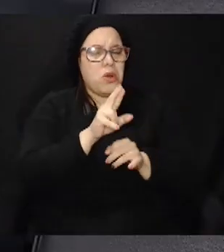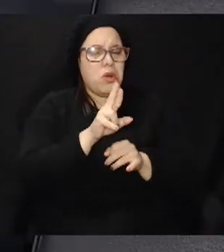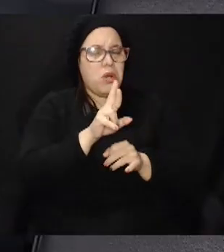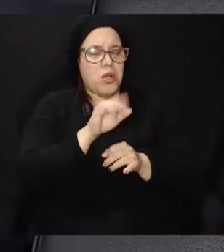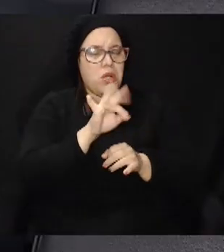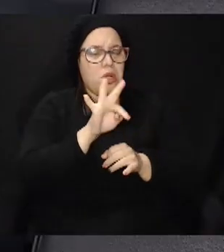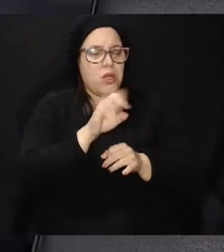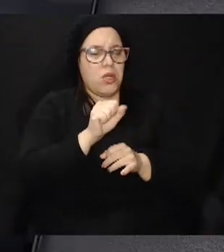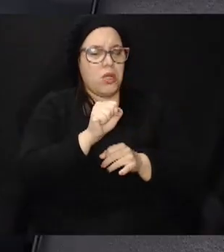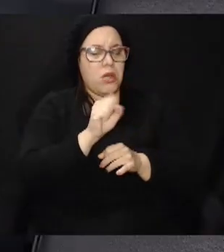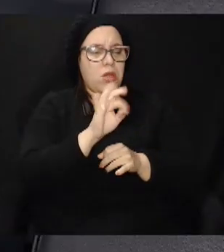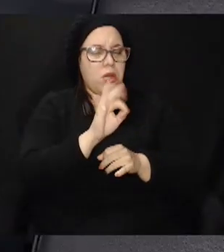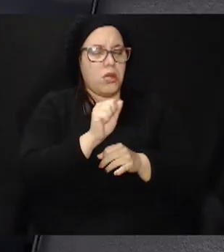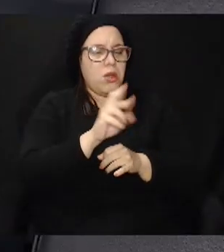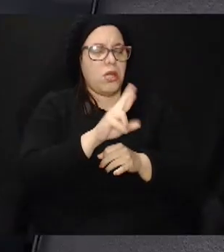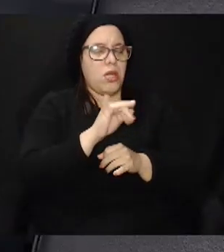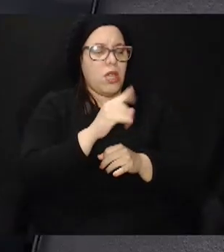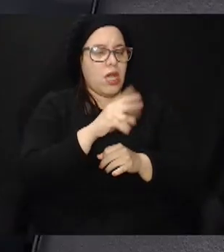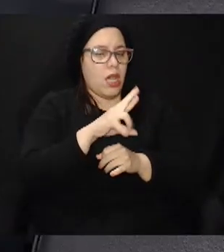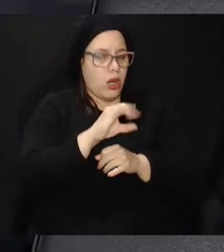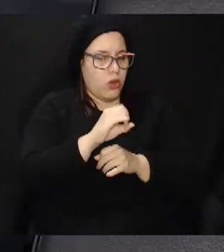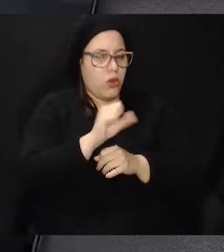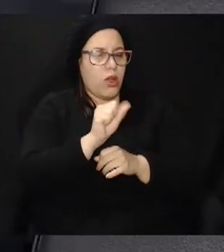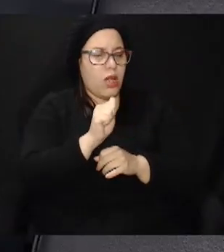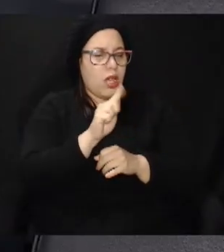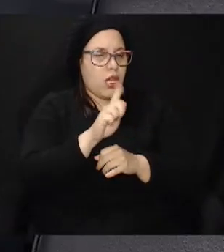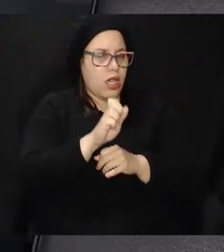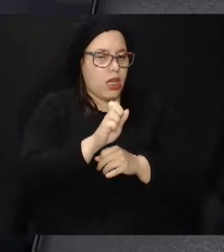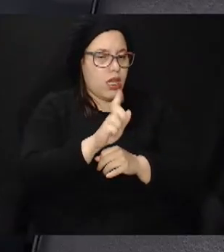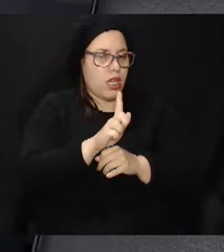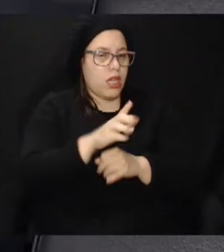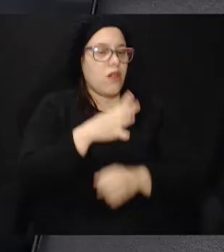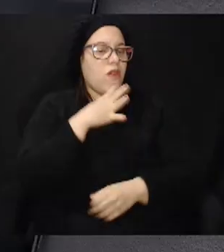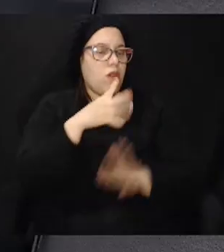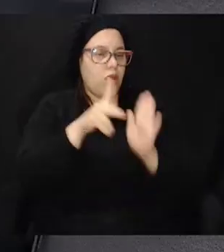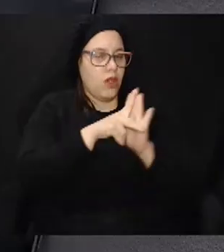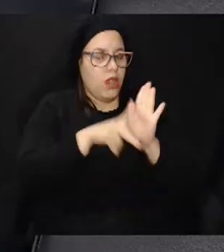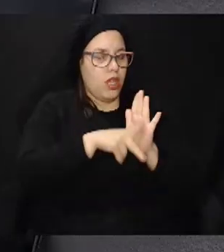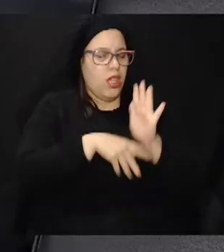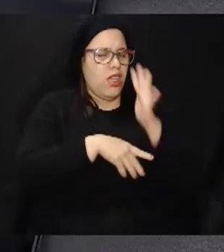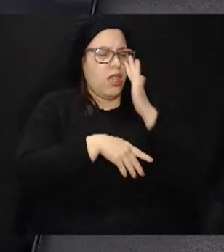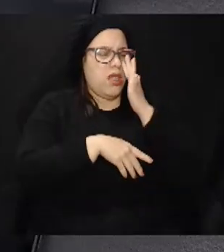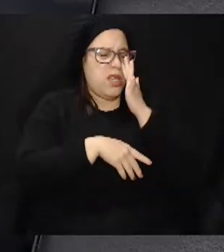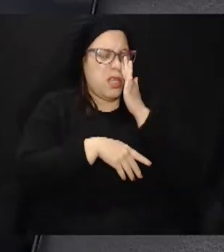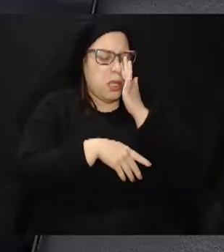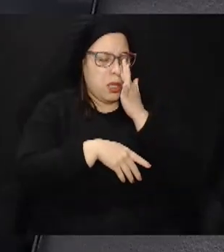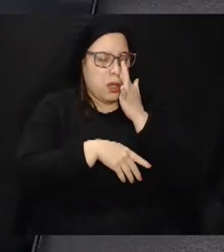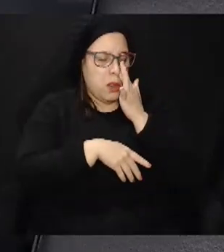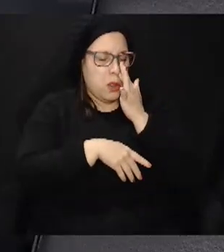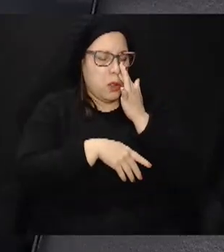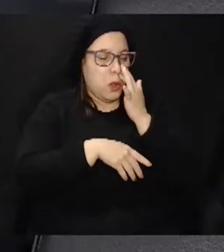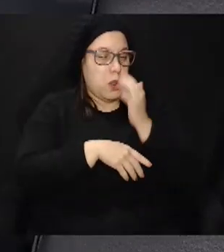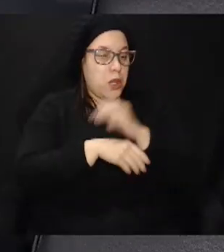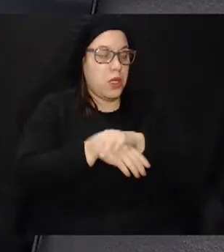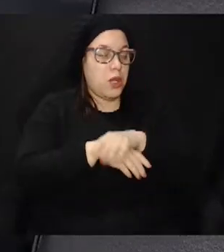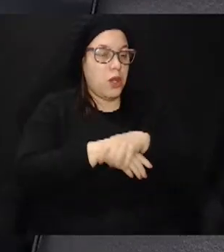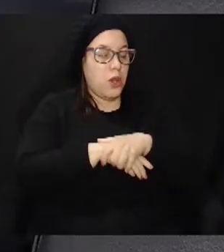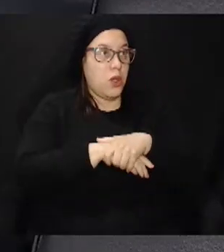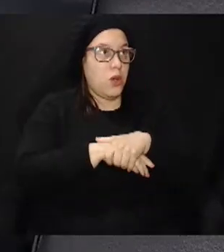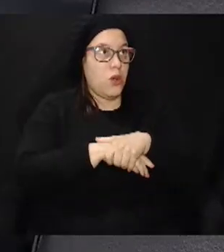Ricardo Saeg. Nós conhecemos o projeto dele através de membros da maçonaria e de